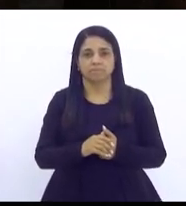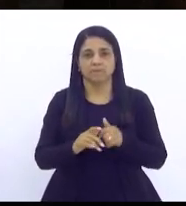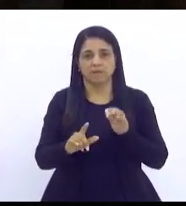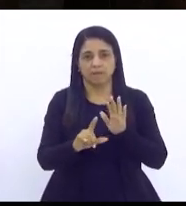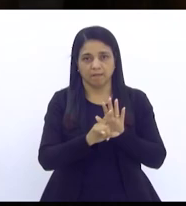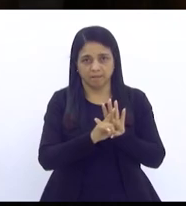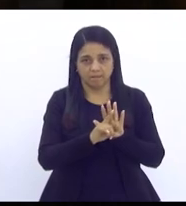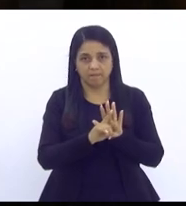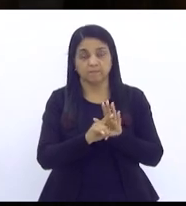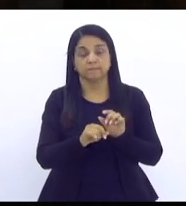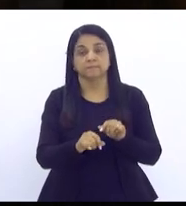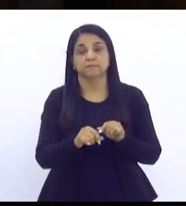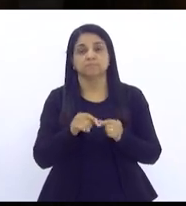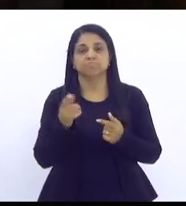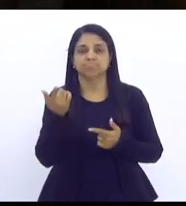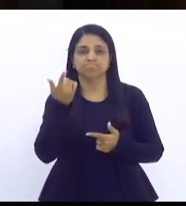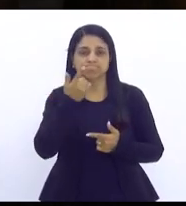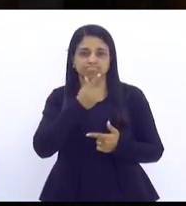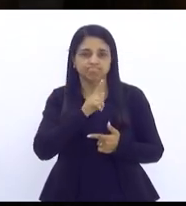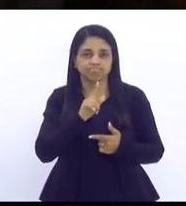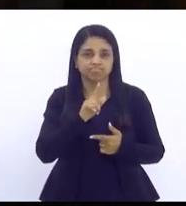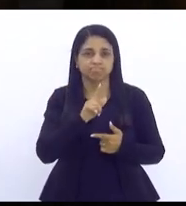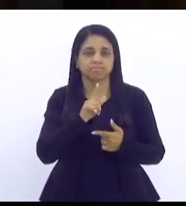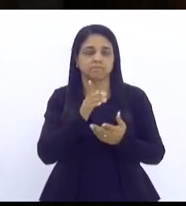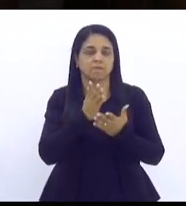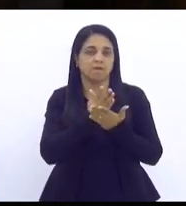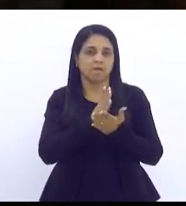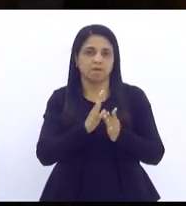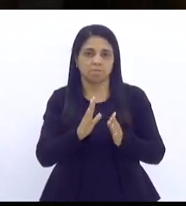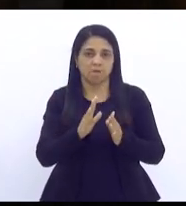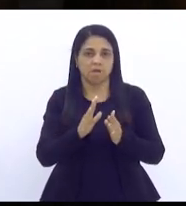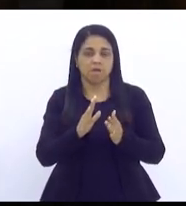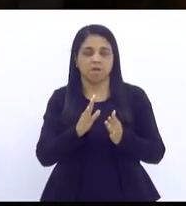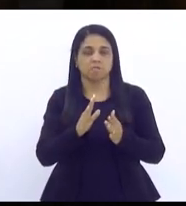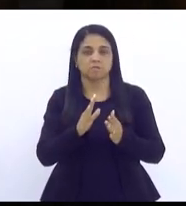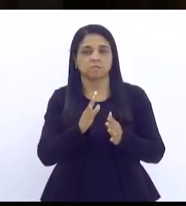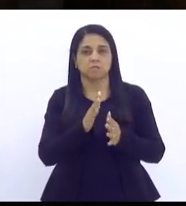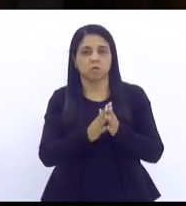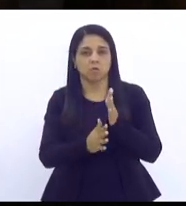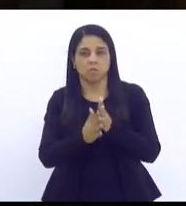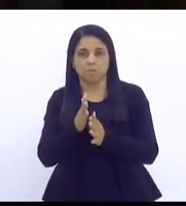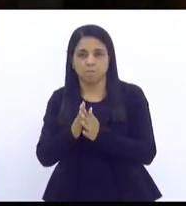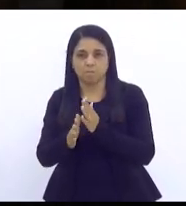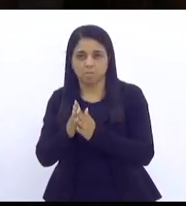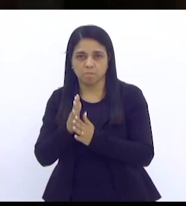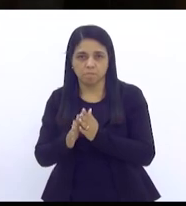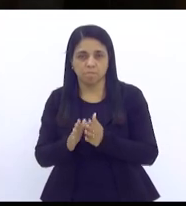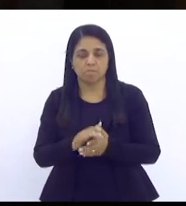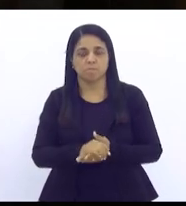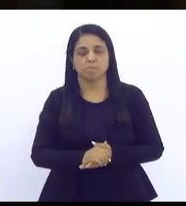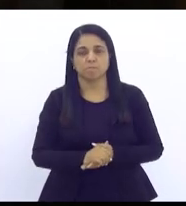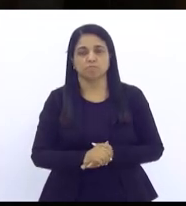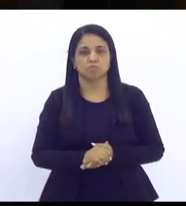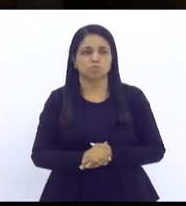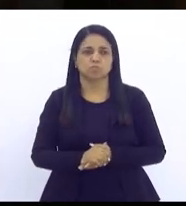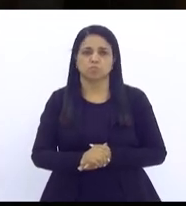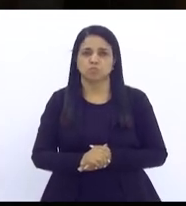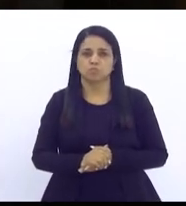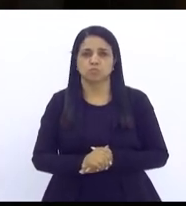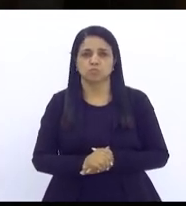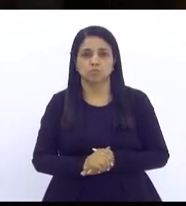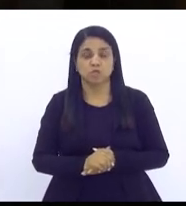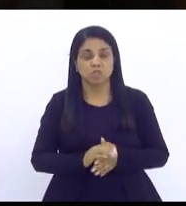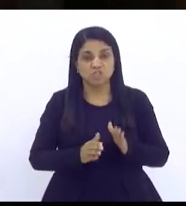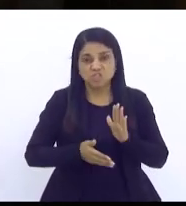aí nós vamos acabar com essa bandalheira que está acontecendo. Não é justo se